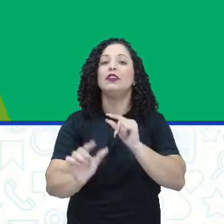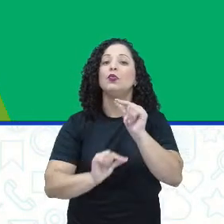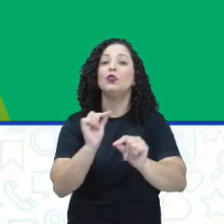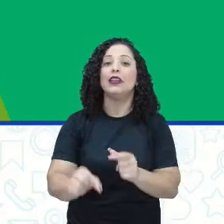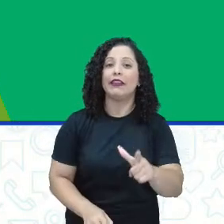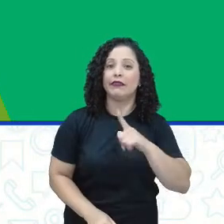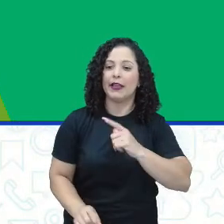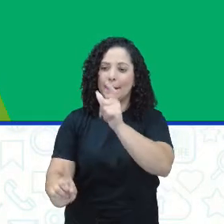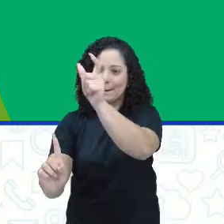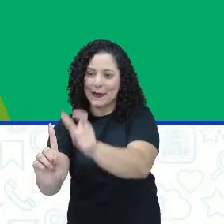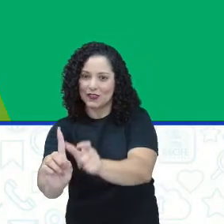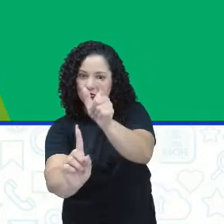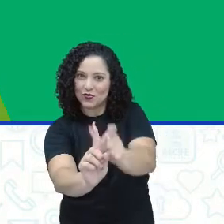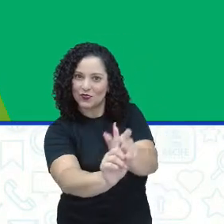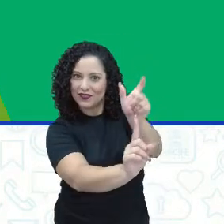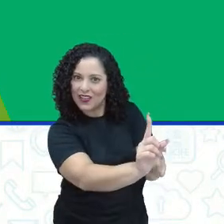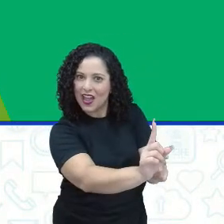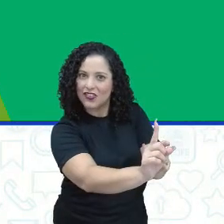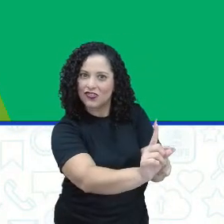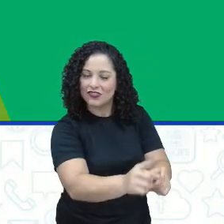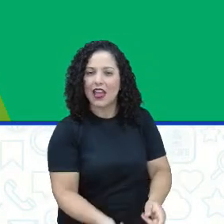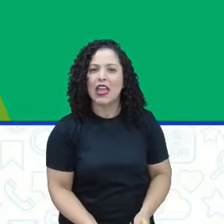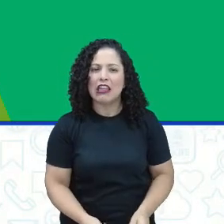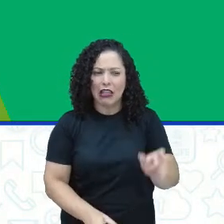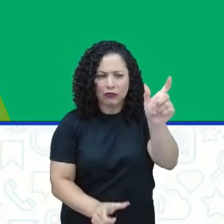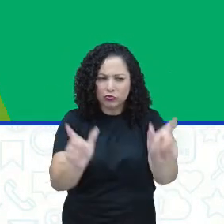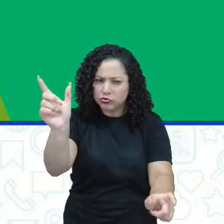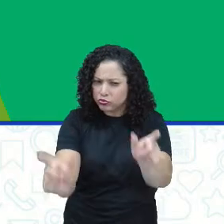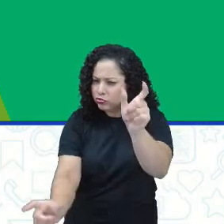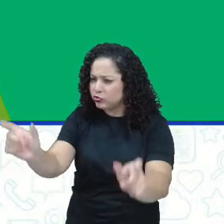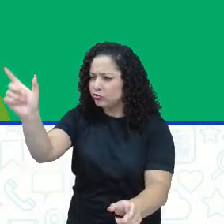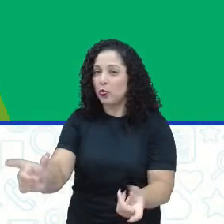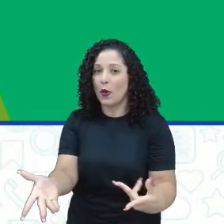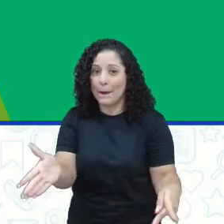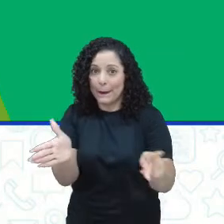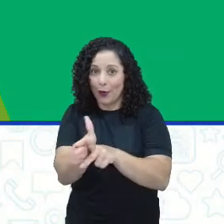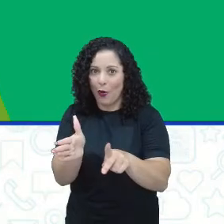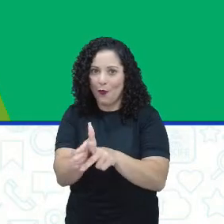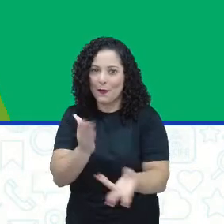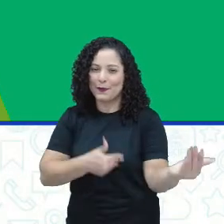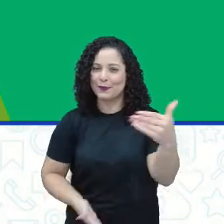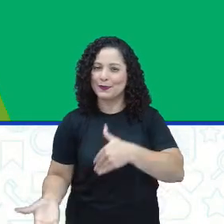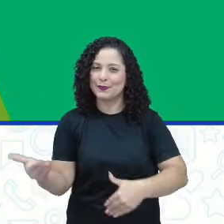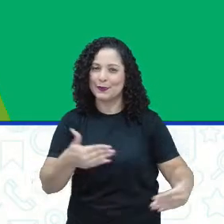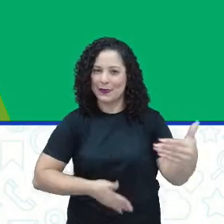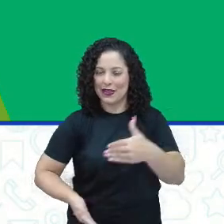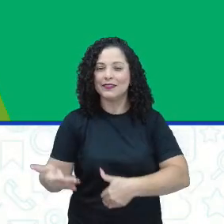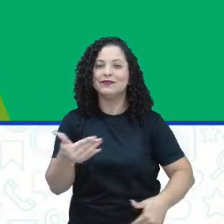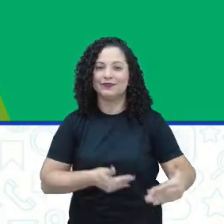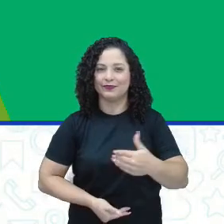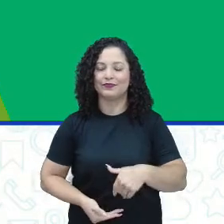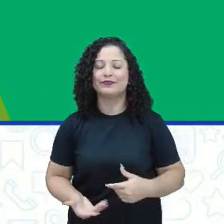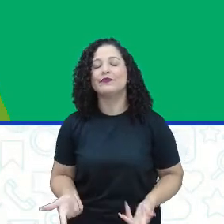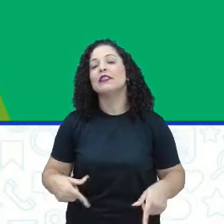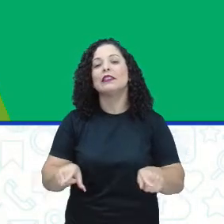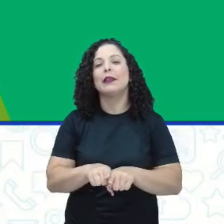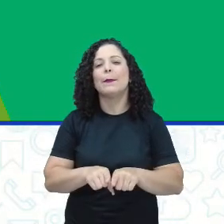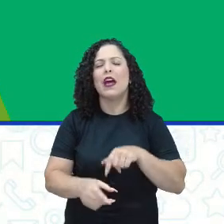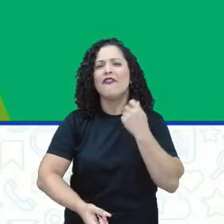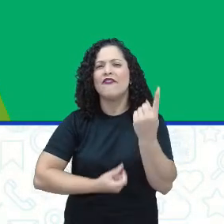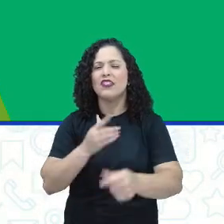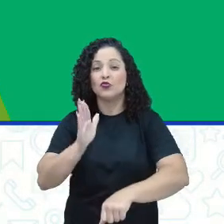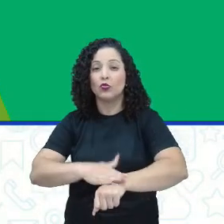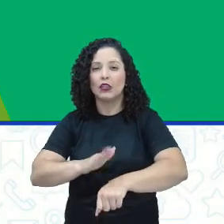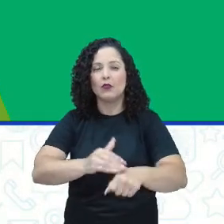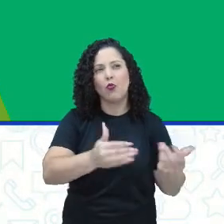Personagens. Personagens que farão esse discurso. Às vezes, é necessário uma passagem do tempo para